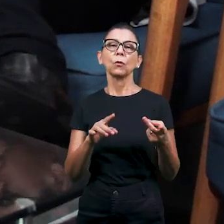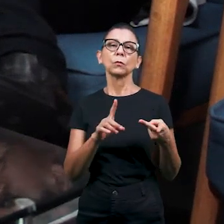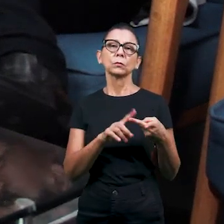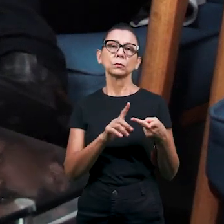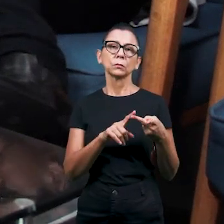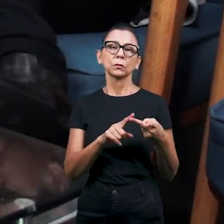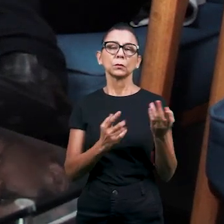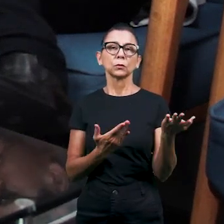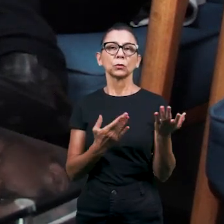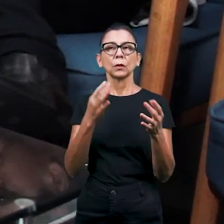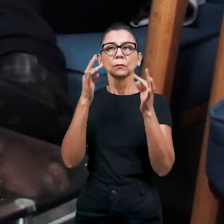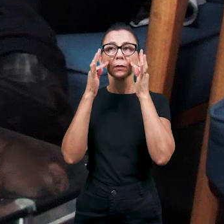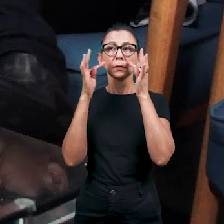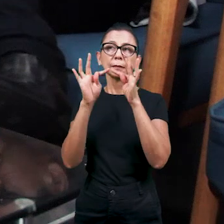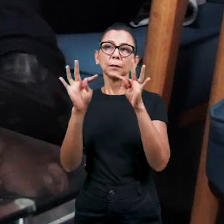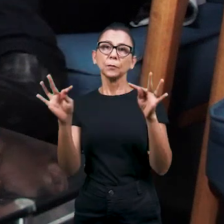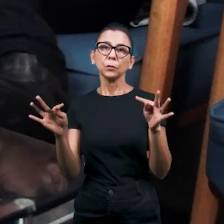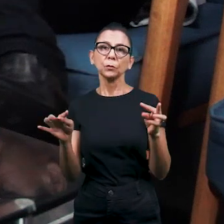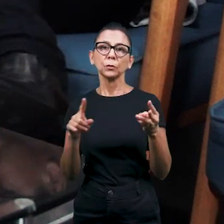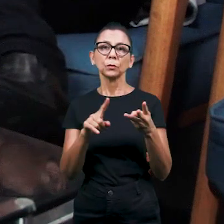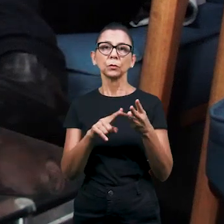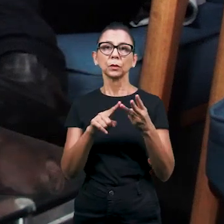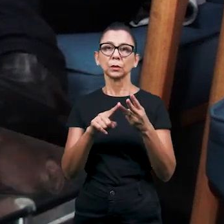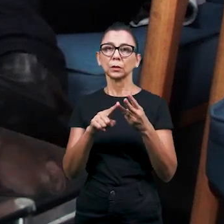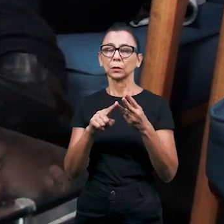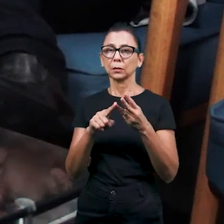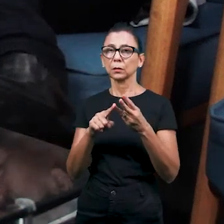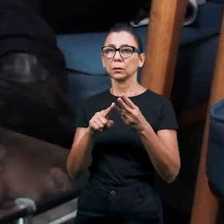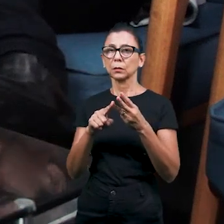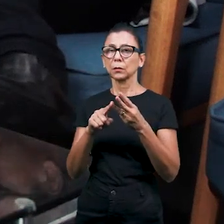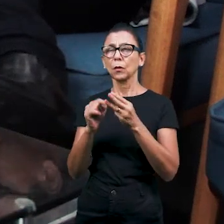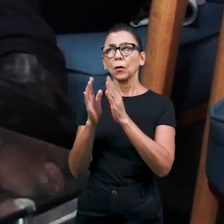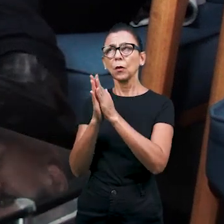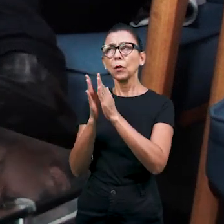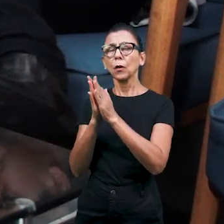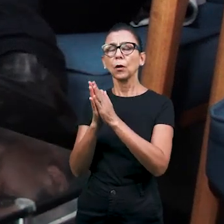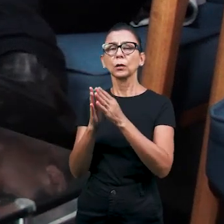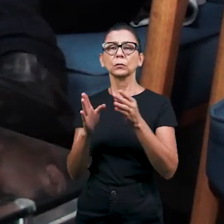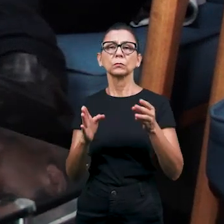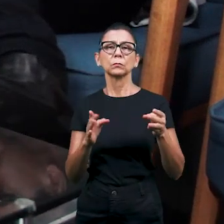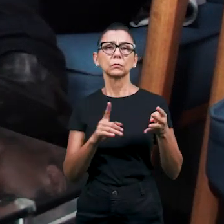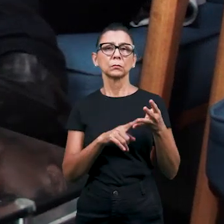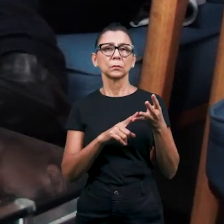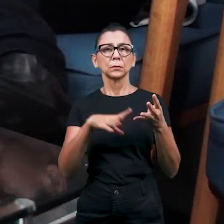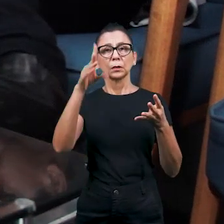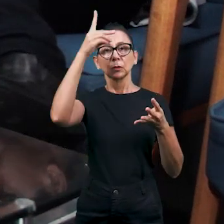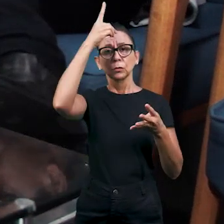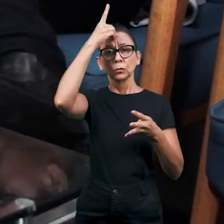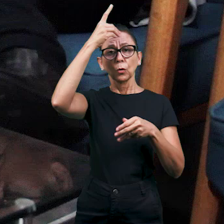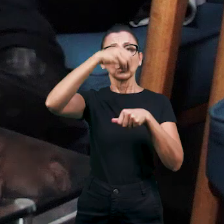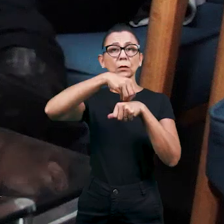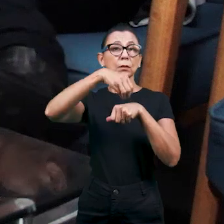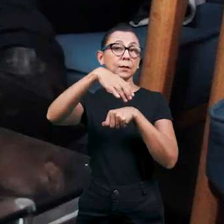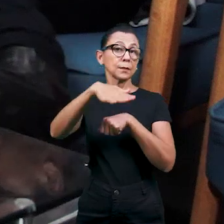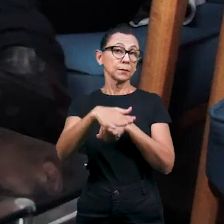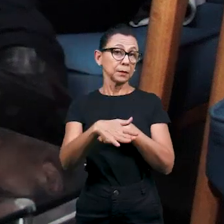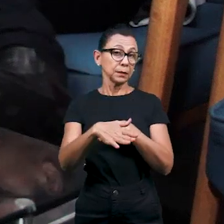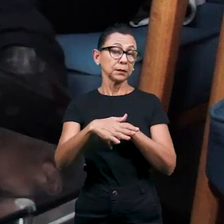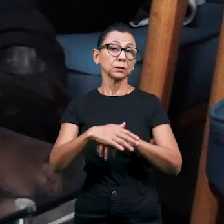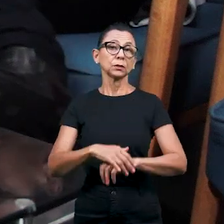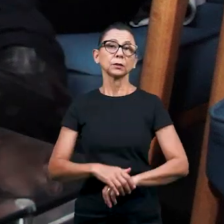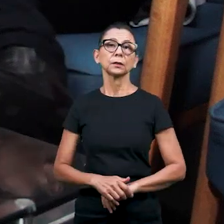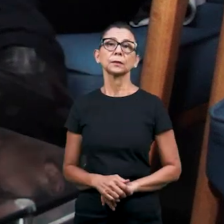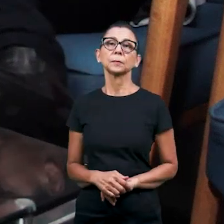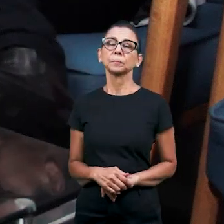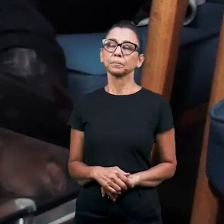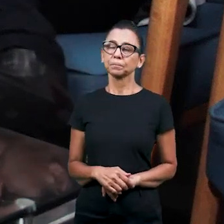que glorificam, são jovens que transmitem os dons espirituais. Então, essa característica. Eles dão